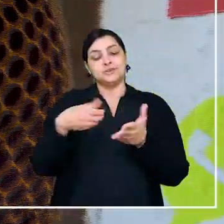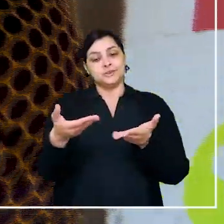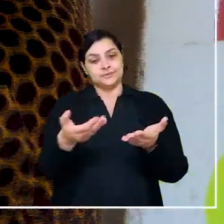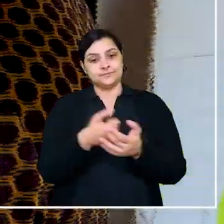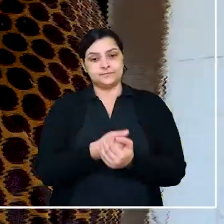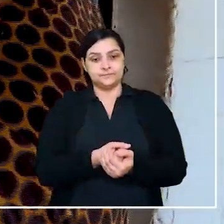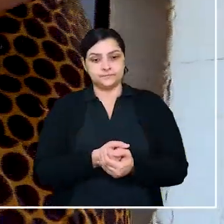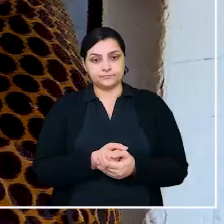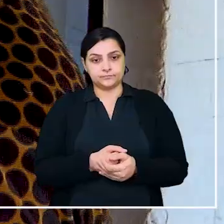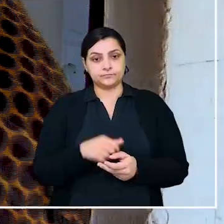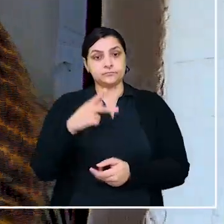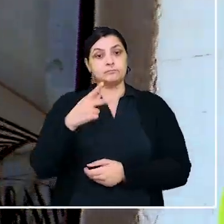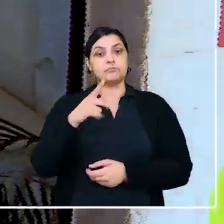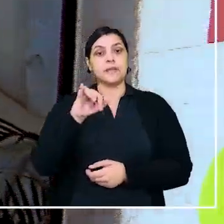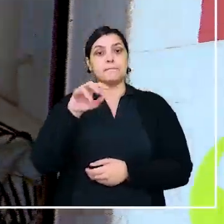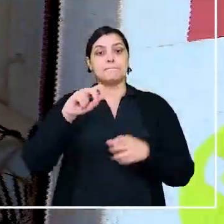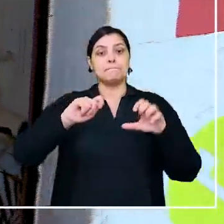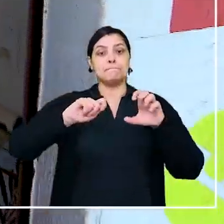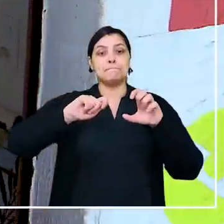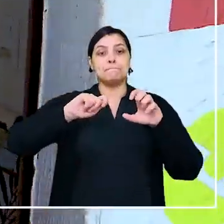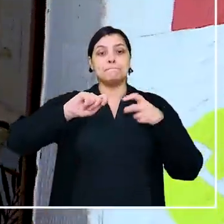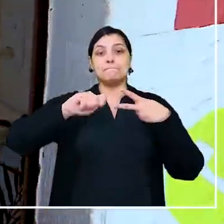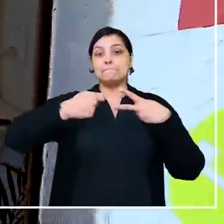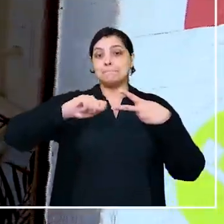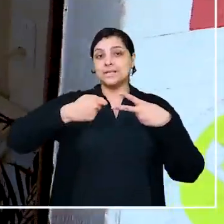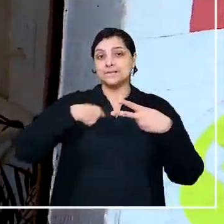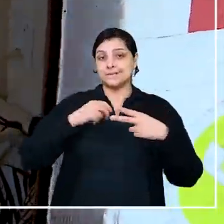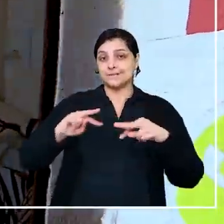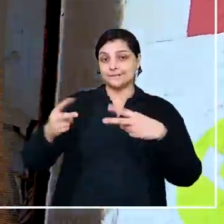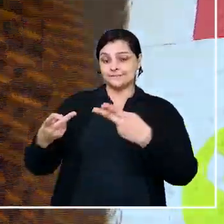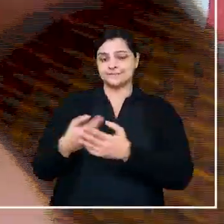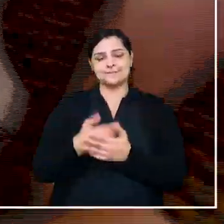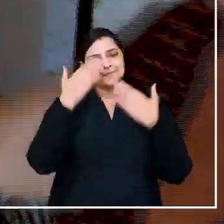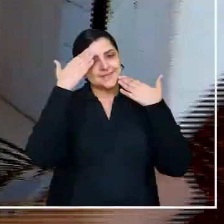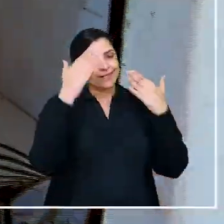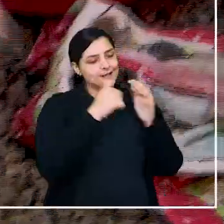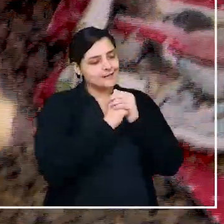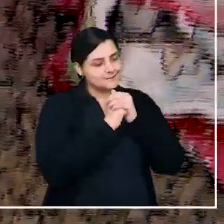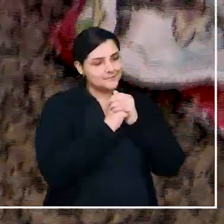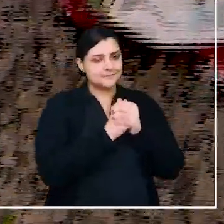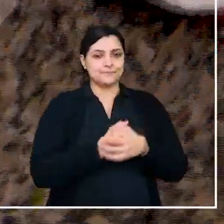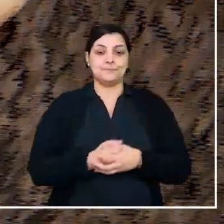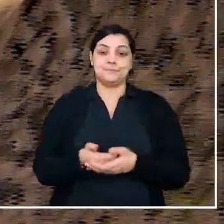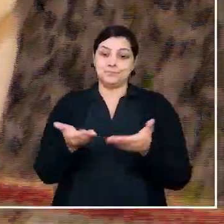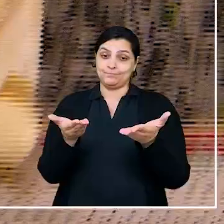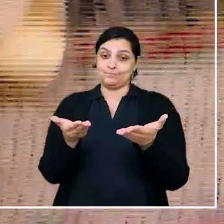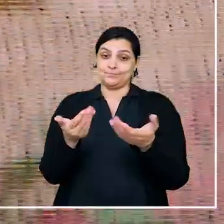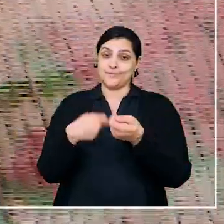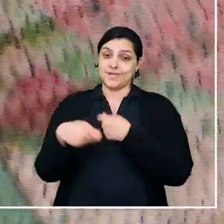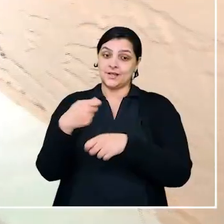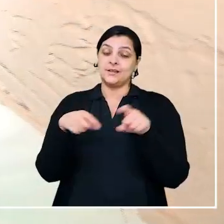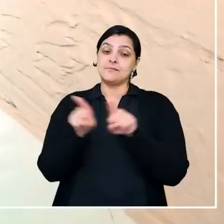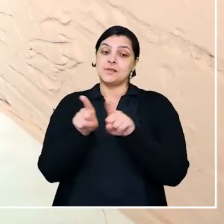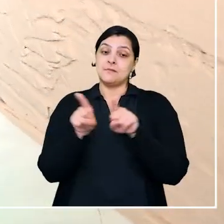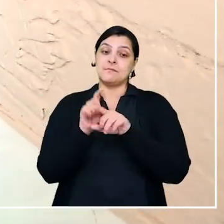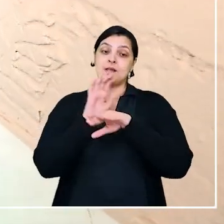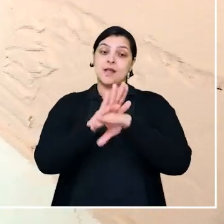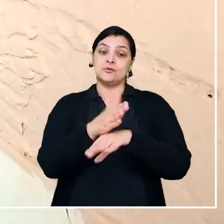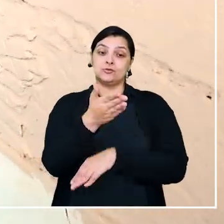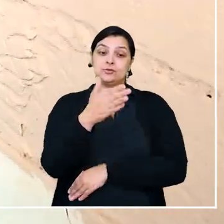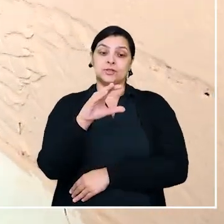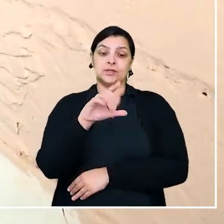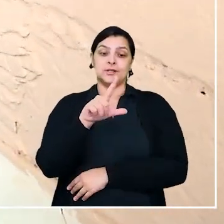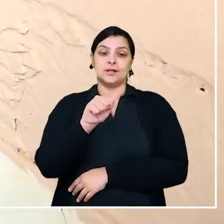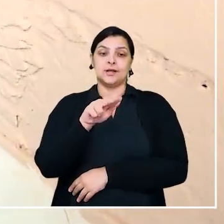sua entrega. Aí eu vou fazer o pix pra você. Obrigado, tá? Amém. Obrigada aí. O pequeno negócio também ajuda a